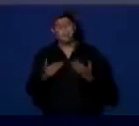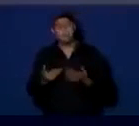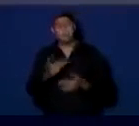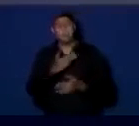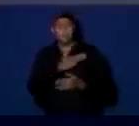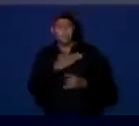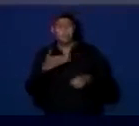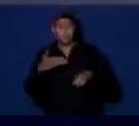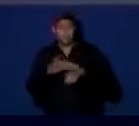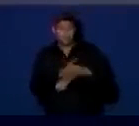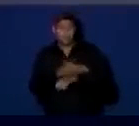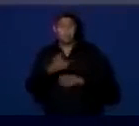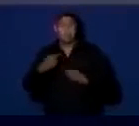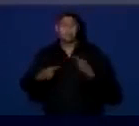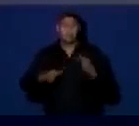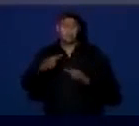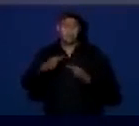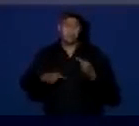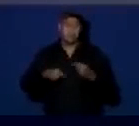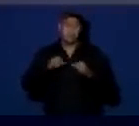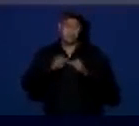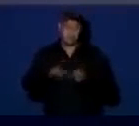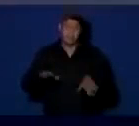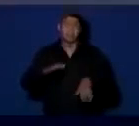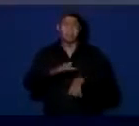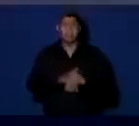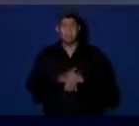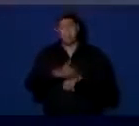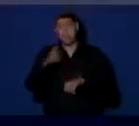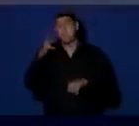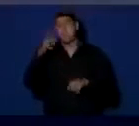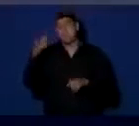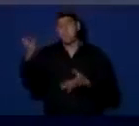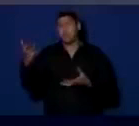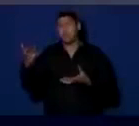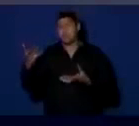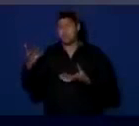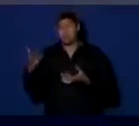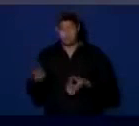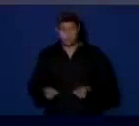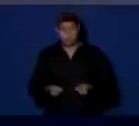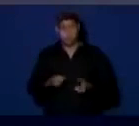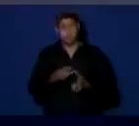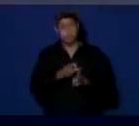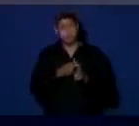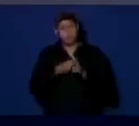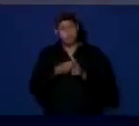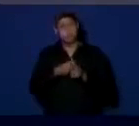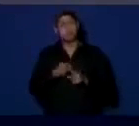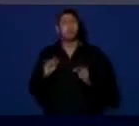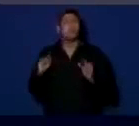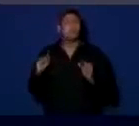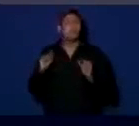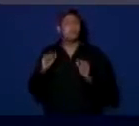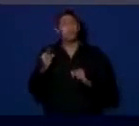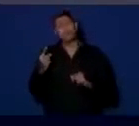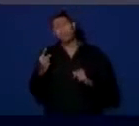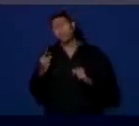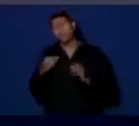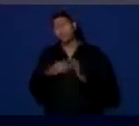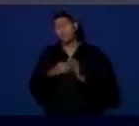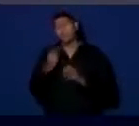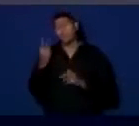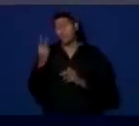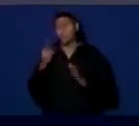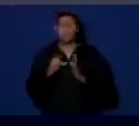do Lula entrando com uma política de gastar mais, quer dizer, ele vai receber um déficit primário vai, de 1 a 2 do